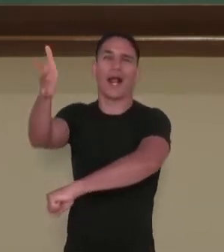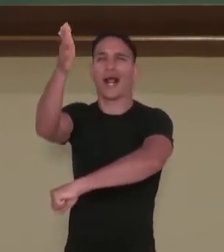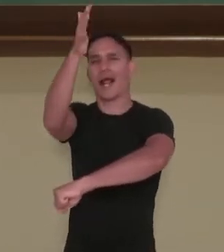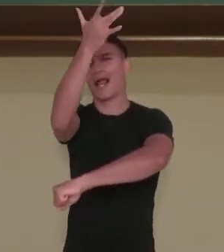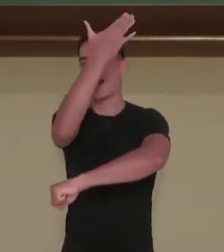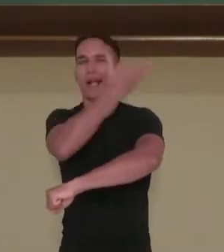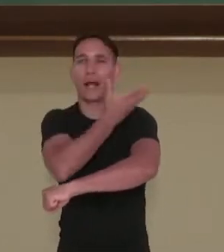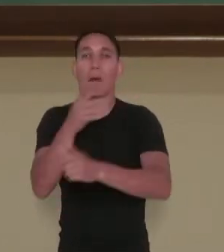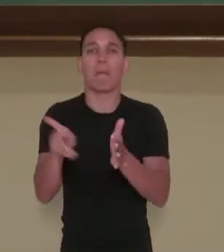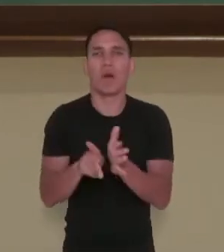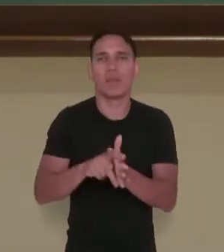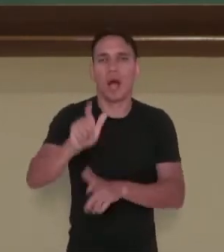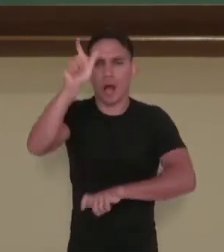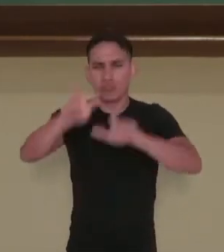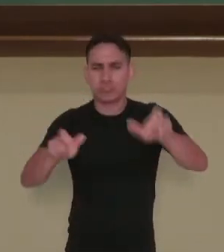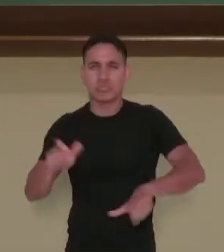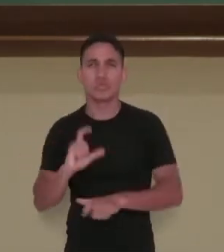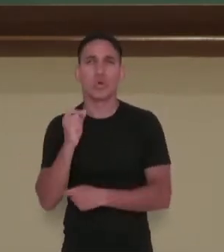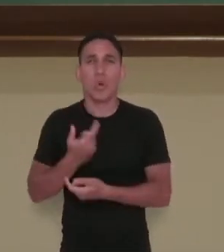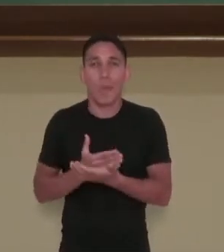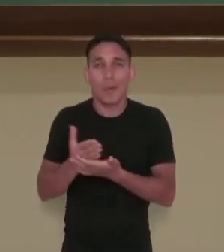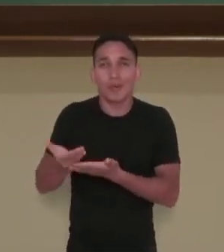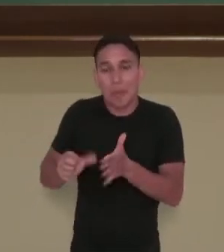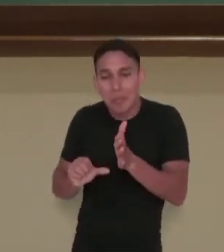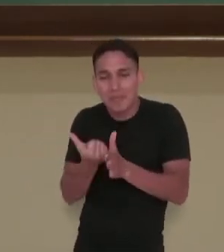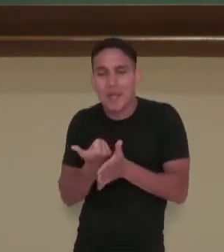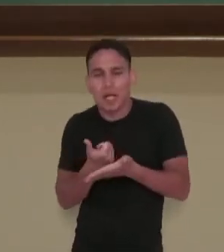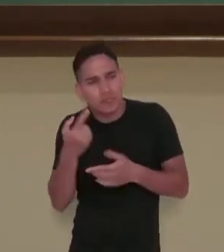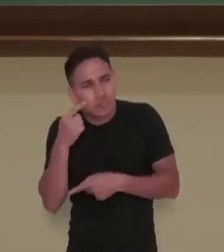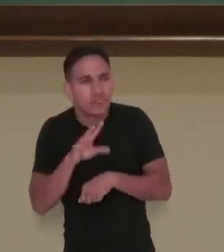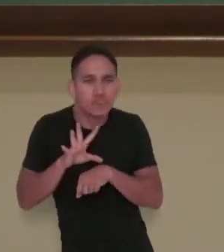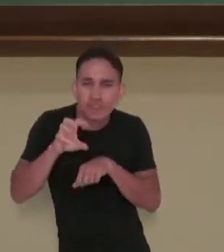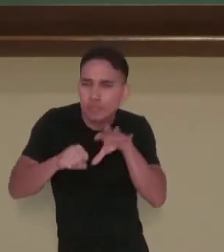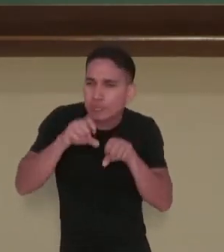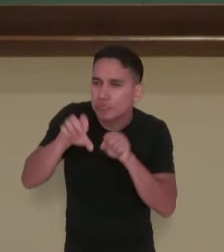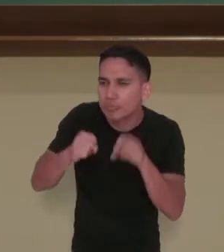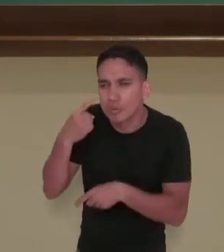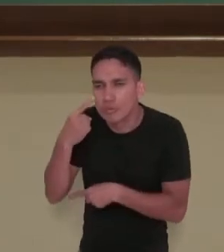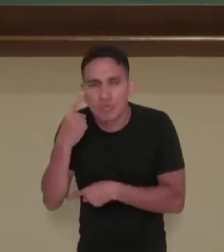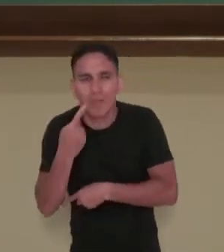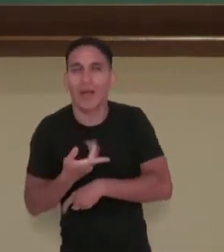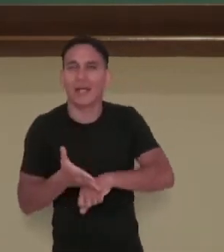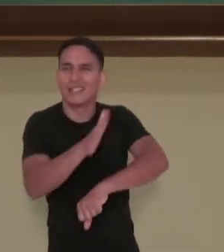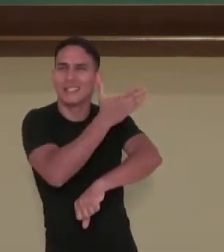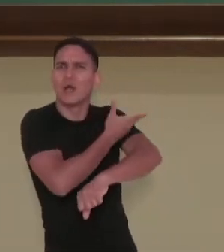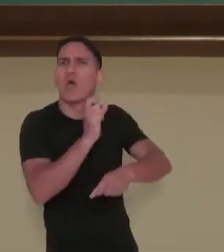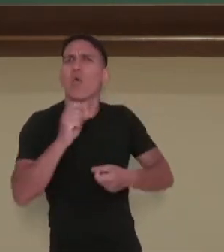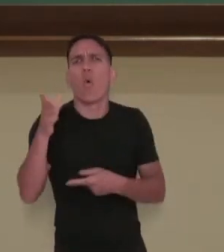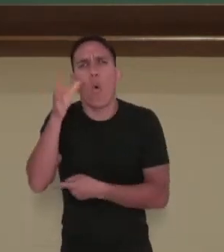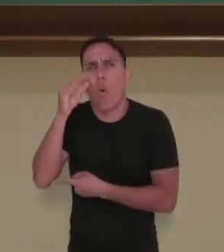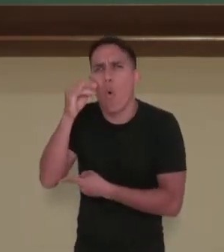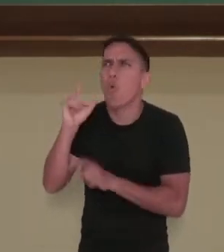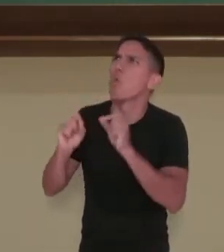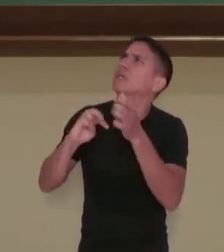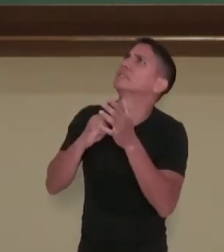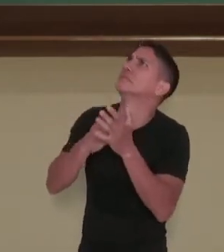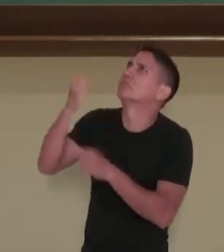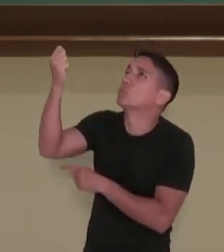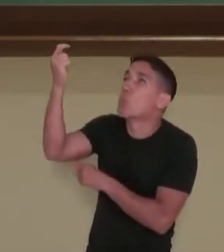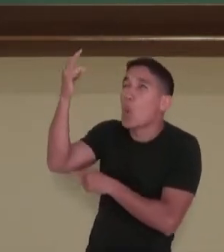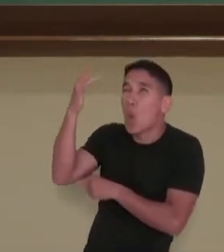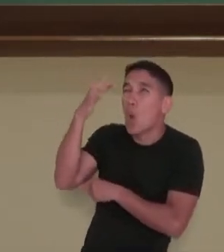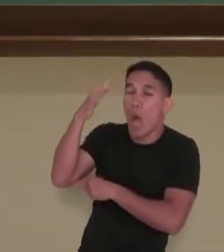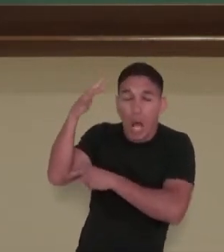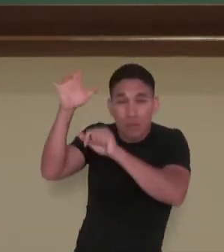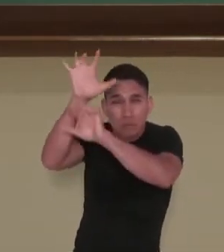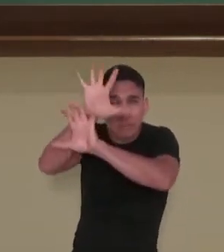dar os seus primeiros passos na Terra, como ele era curioso para entender o que era toda essa luminosidade no